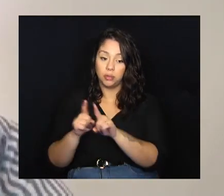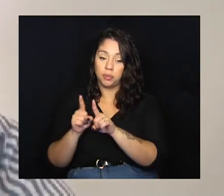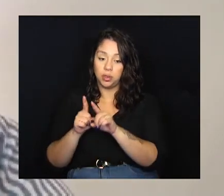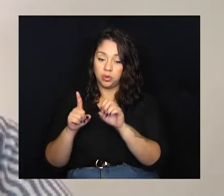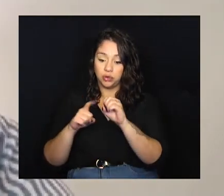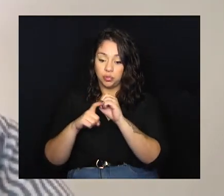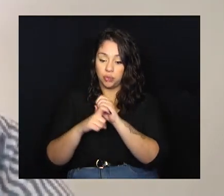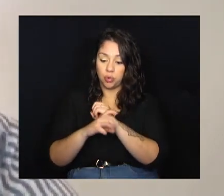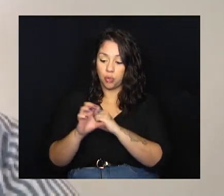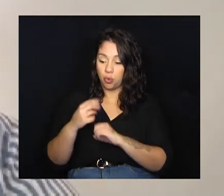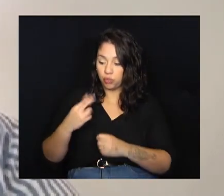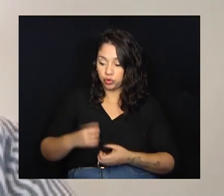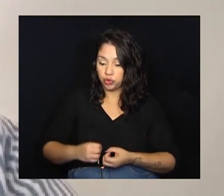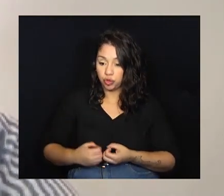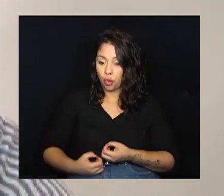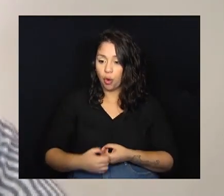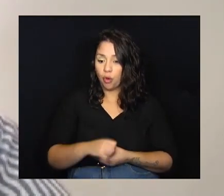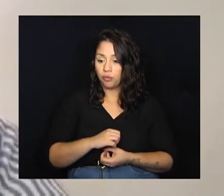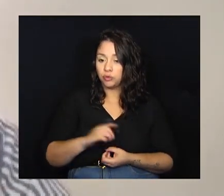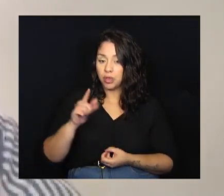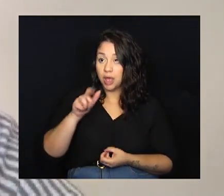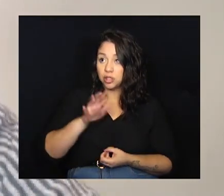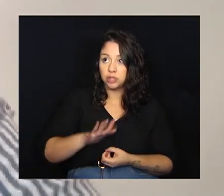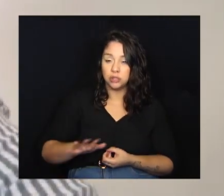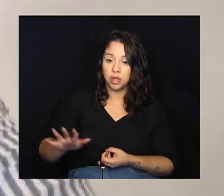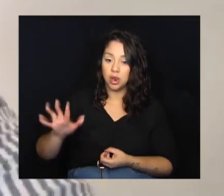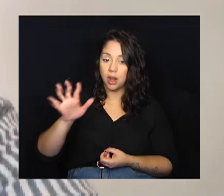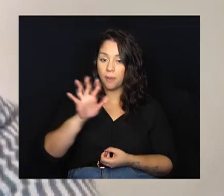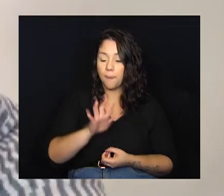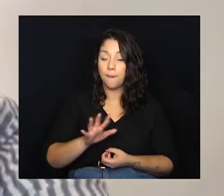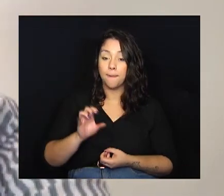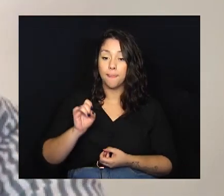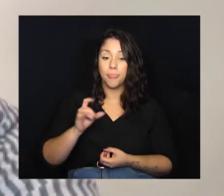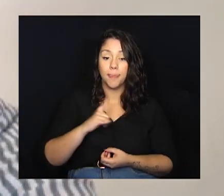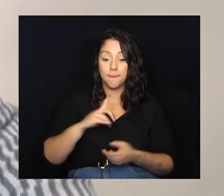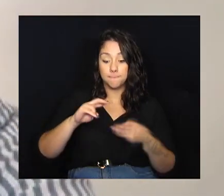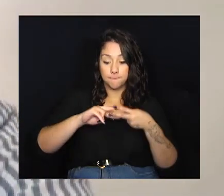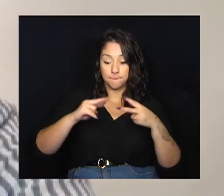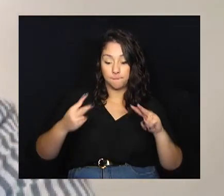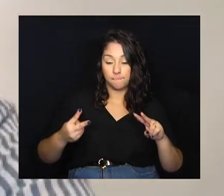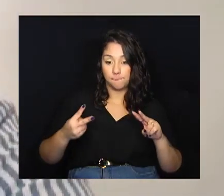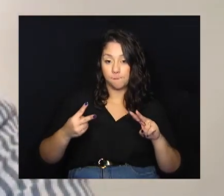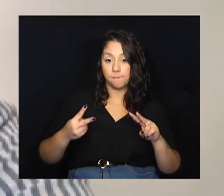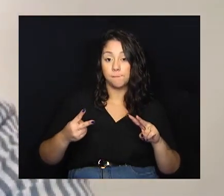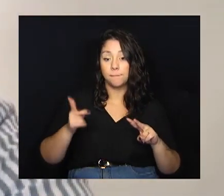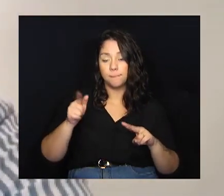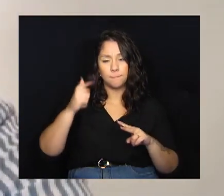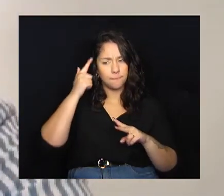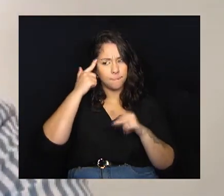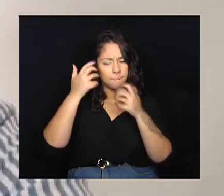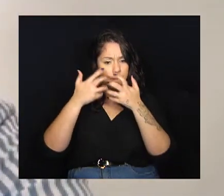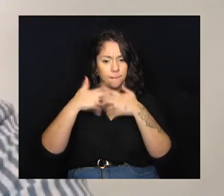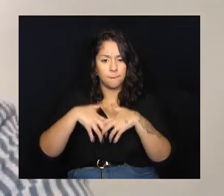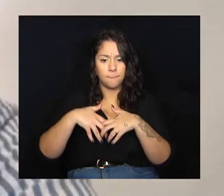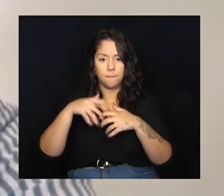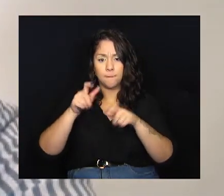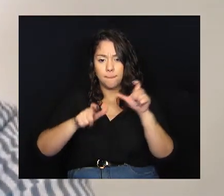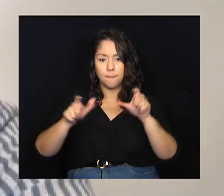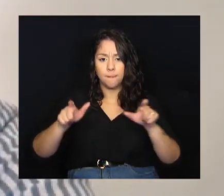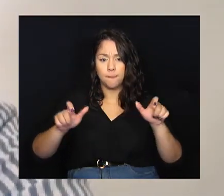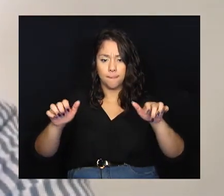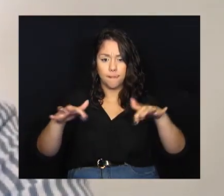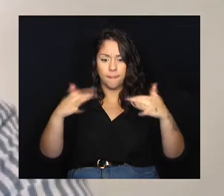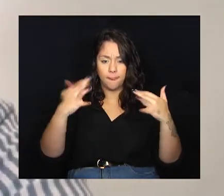Global como um ser né E aí quando a gente puxa isso para genética reprodutiva pensando justamente nesses ouvintes que estão nos assistindo